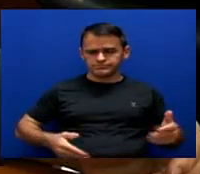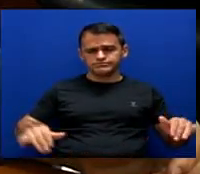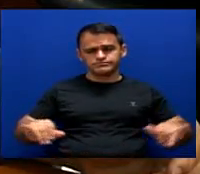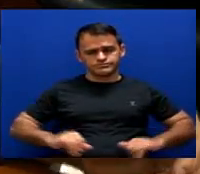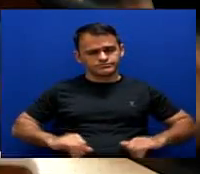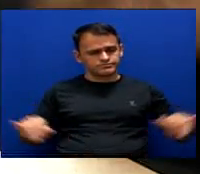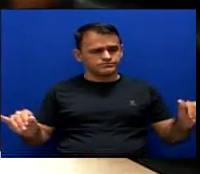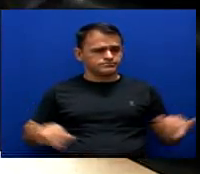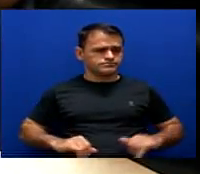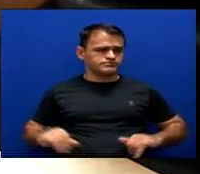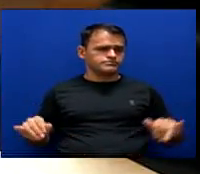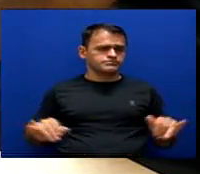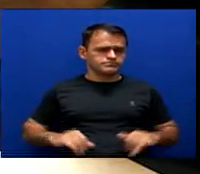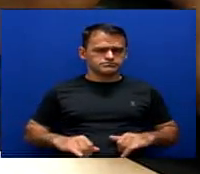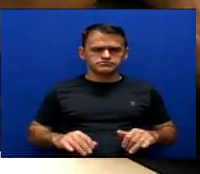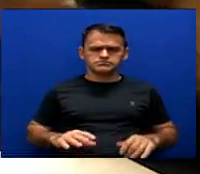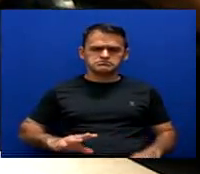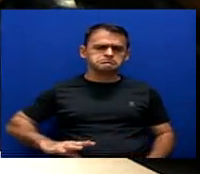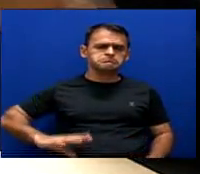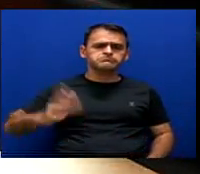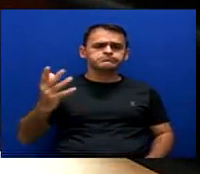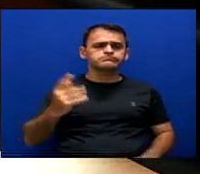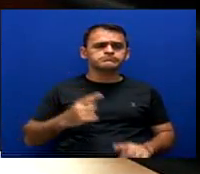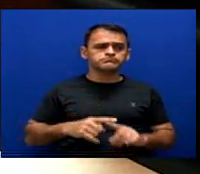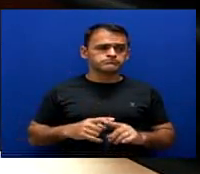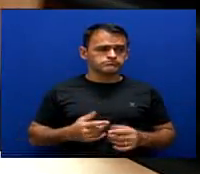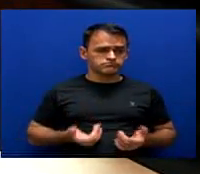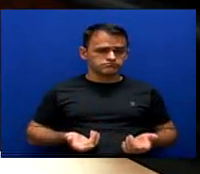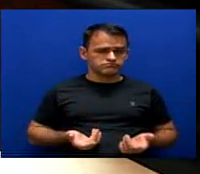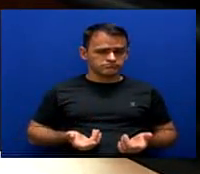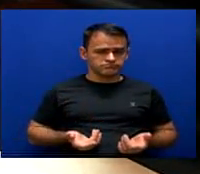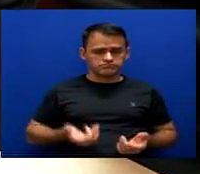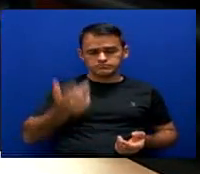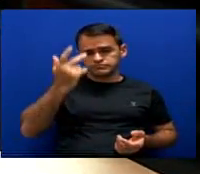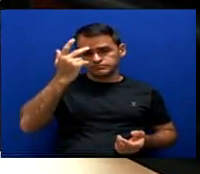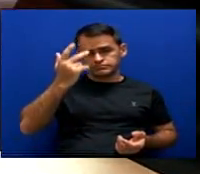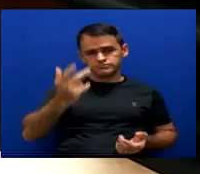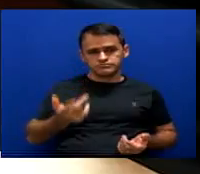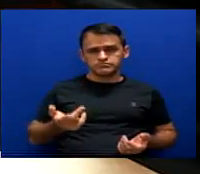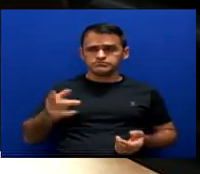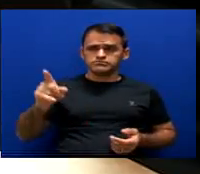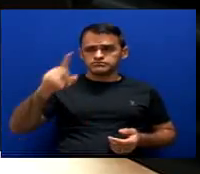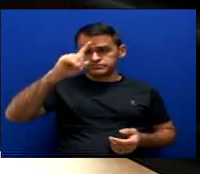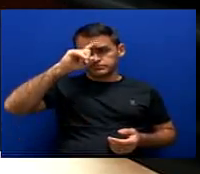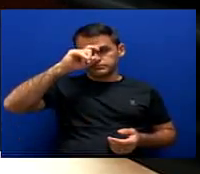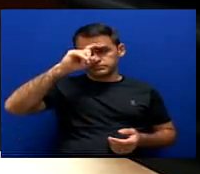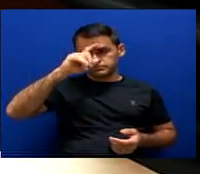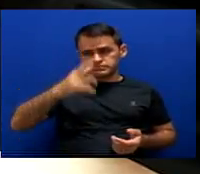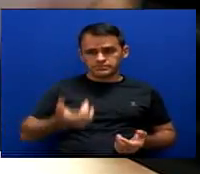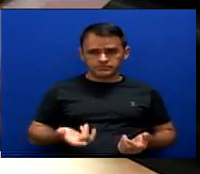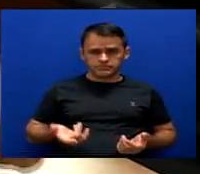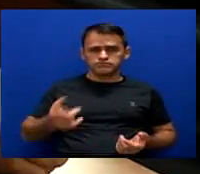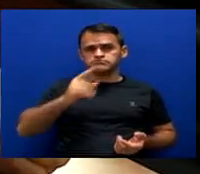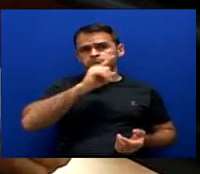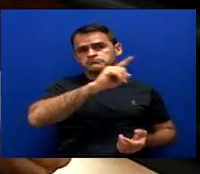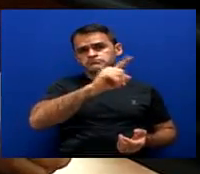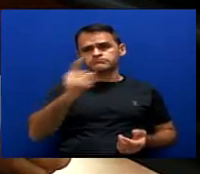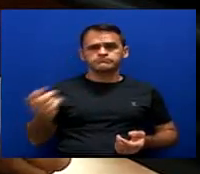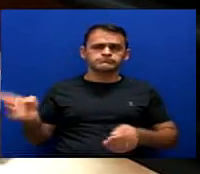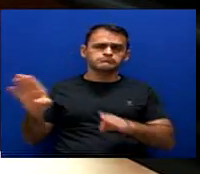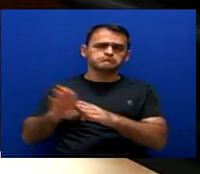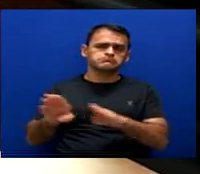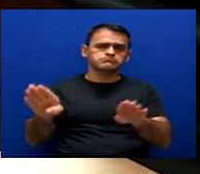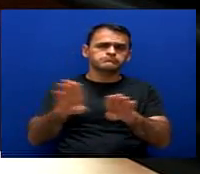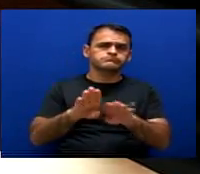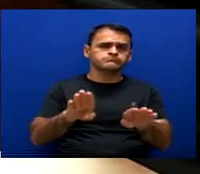e isso está acontecendo agora vamos pegar esse pessoal fechar o esse hospital os hospitais como já foi fechado